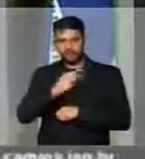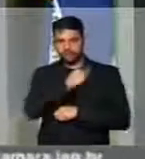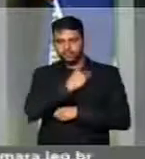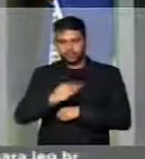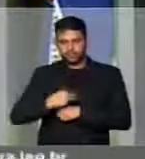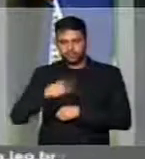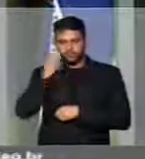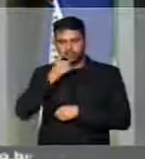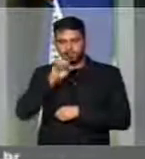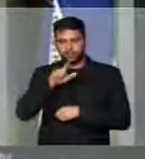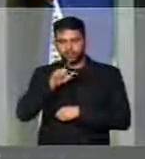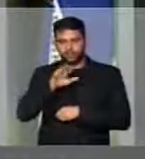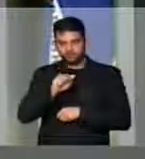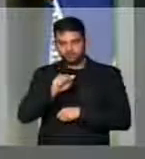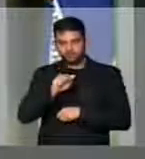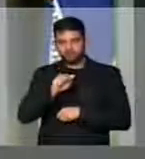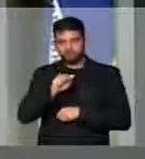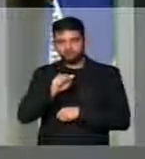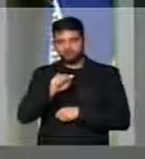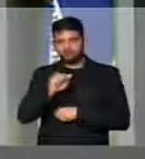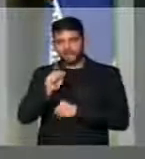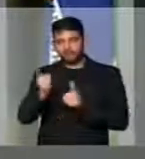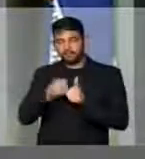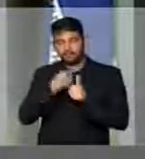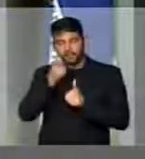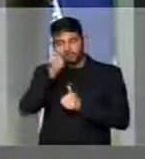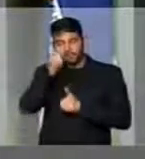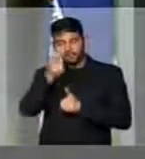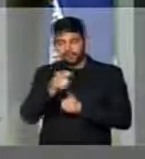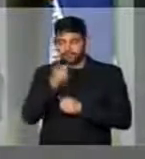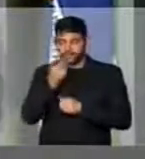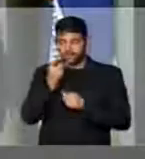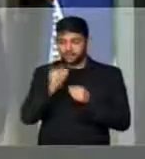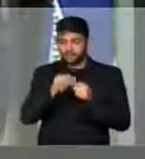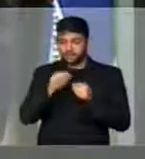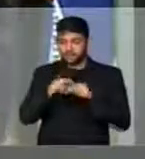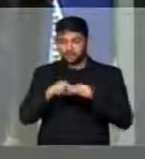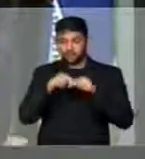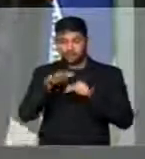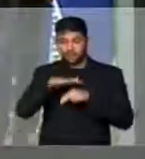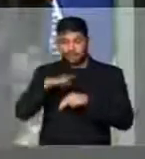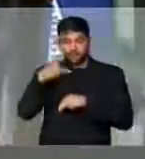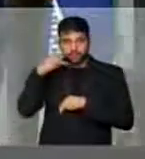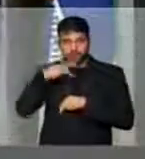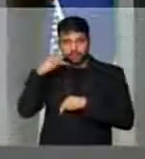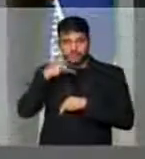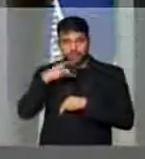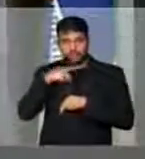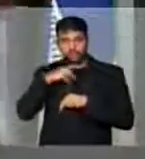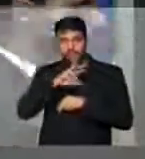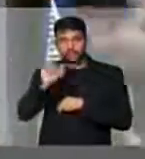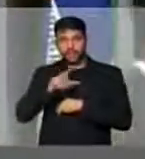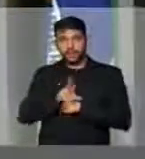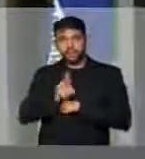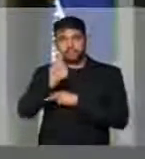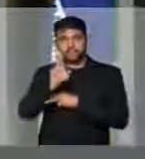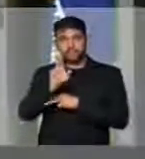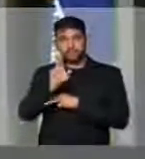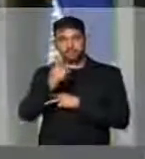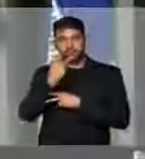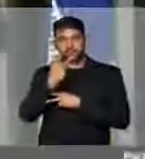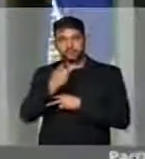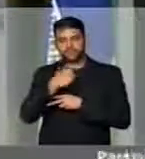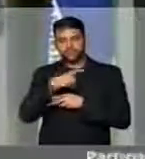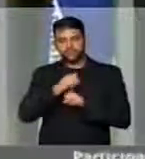ministro, deputado Aleluia. A primeira observação que eu faço é de ordem política. Isso vai representar a